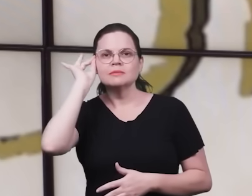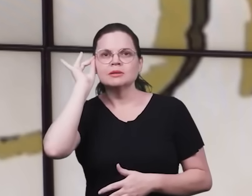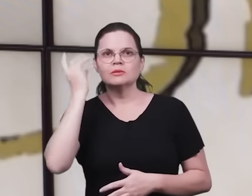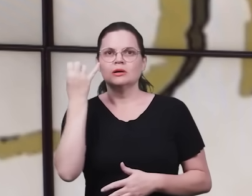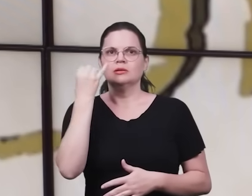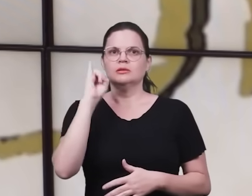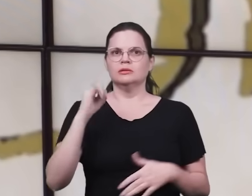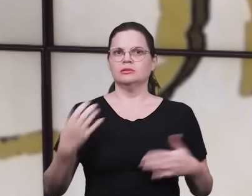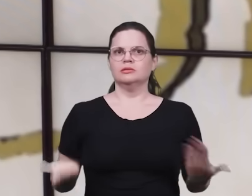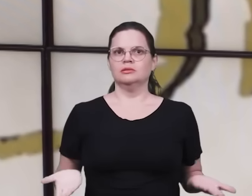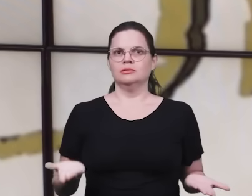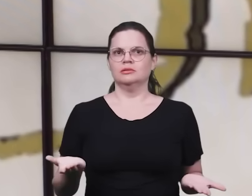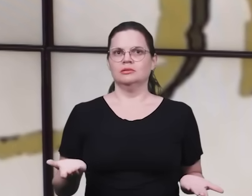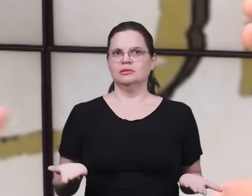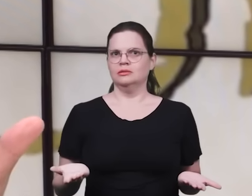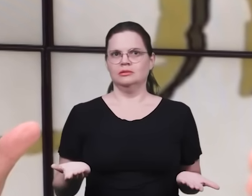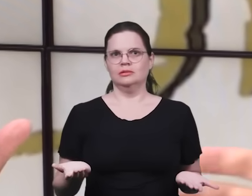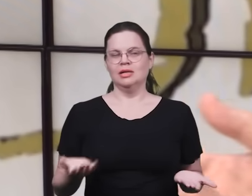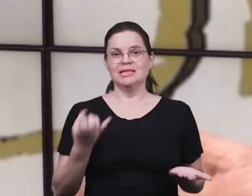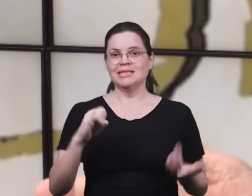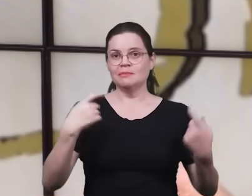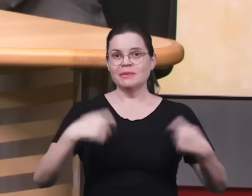com os olhos, como é que você tem sonhos?